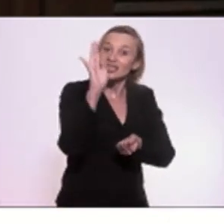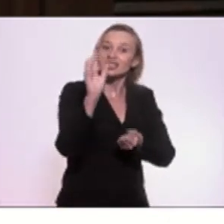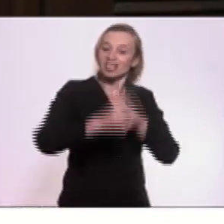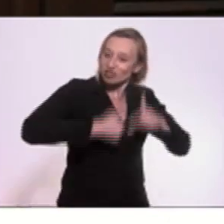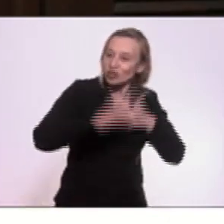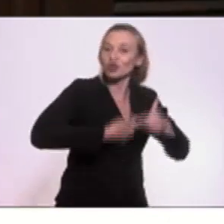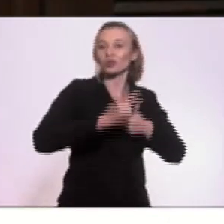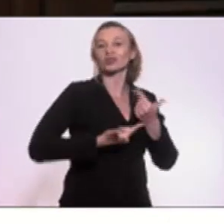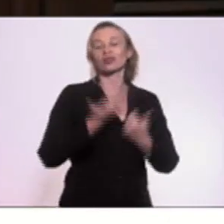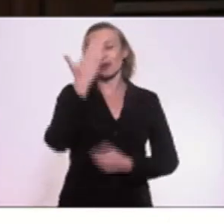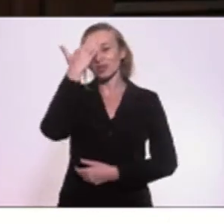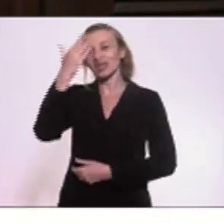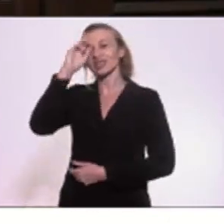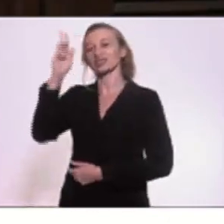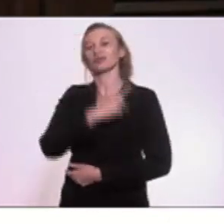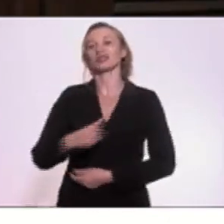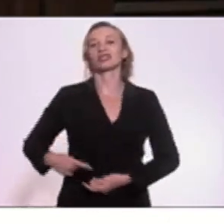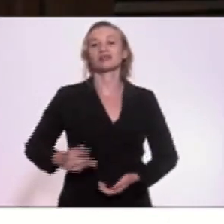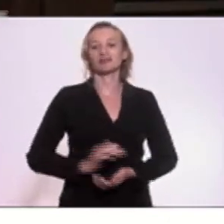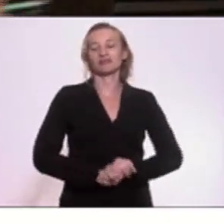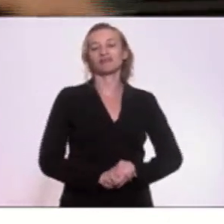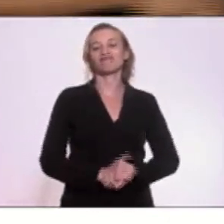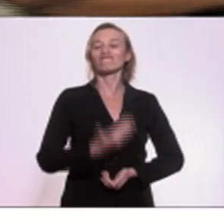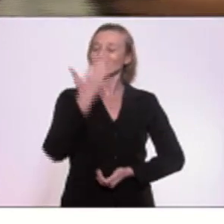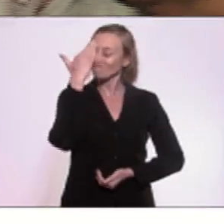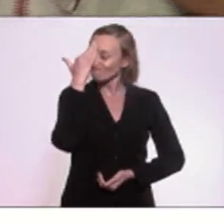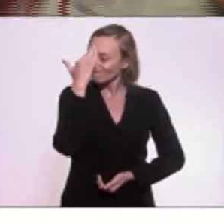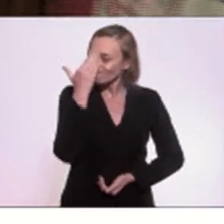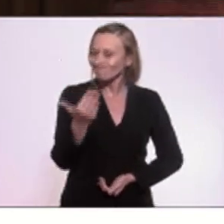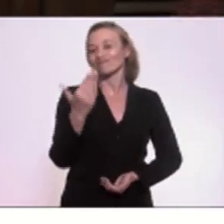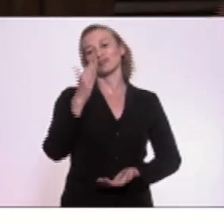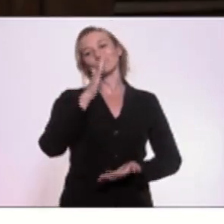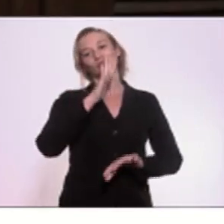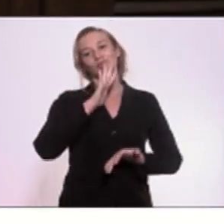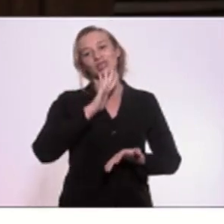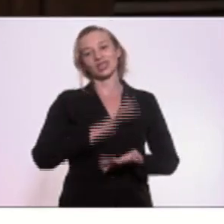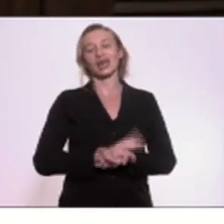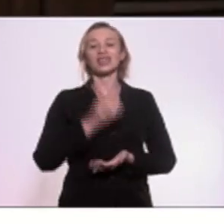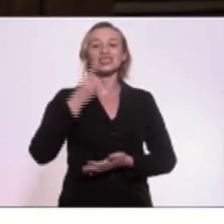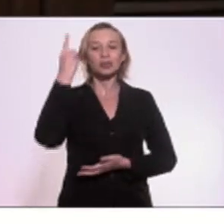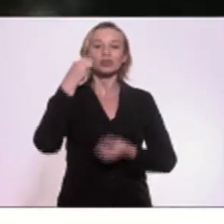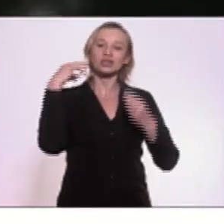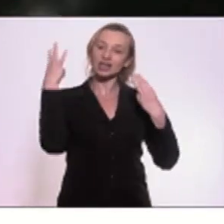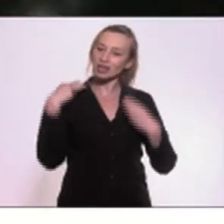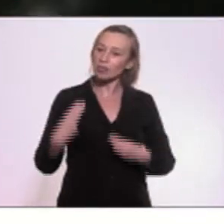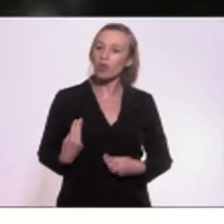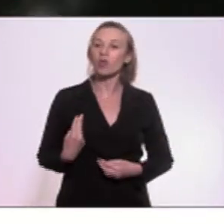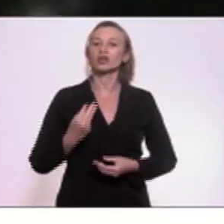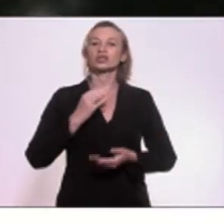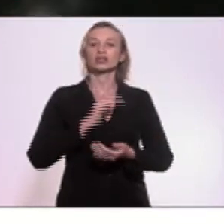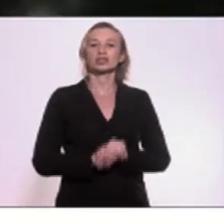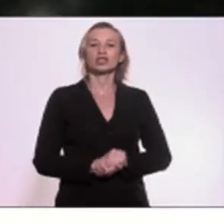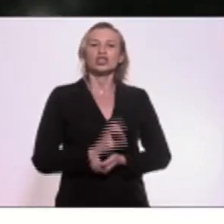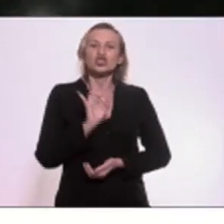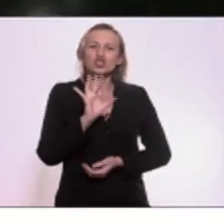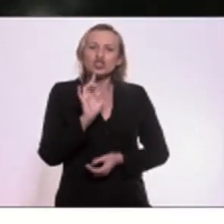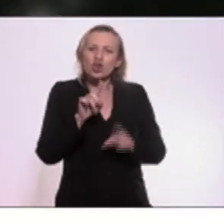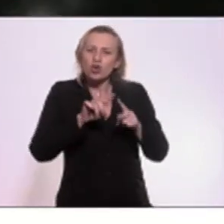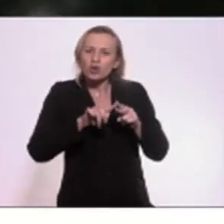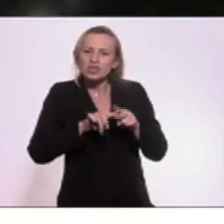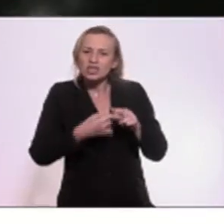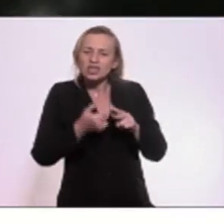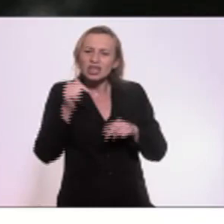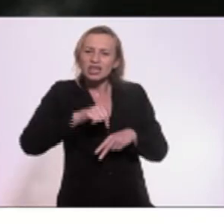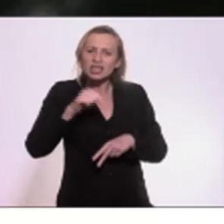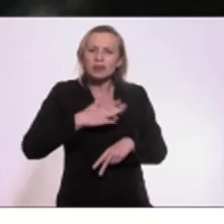luta por isso. Muito obrigada, presidente. Muito obrigada, deputada Mônica Francisco. E só me corrigindo aqui, na